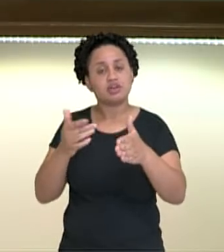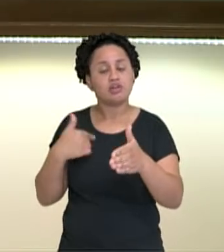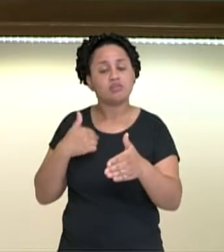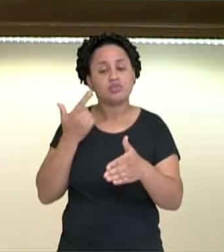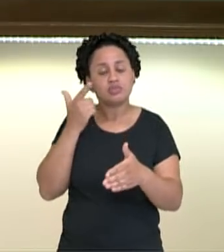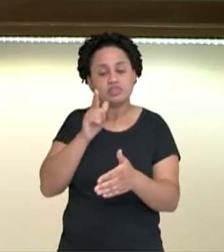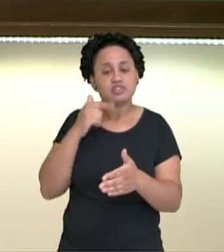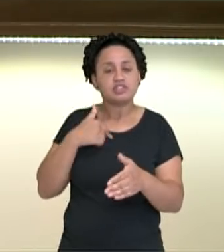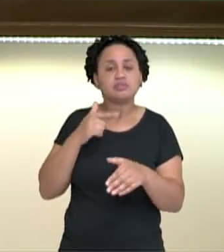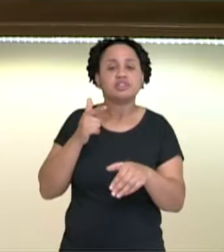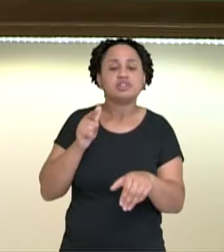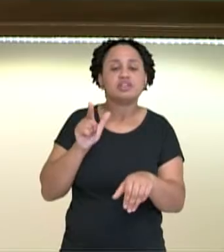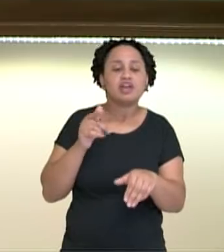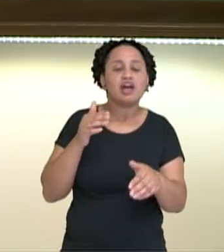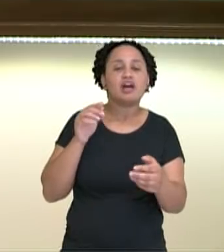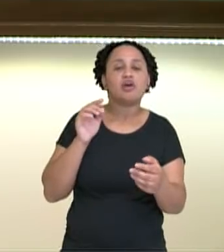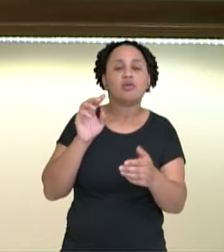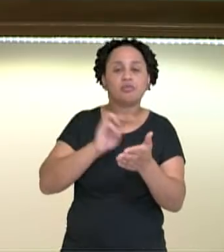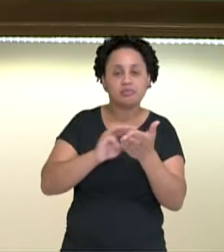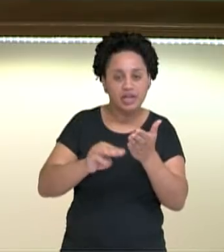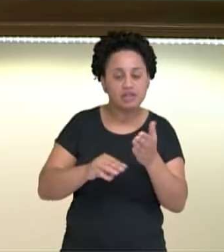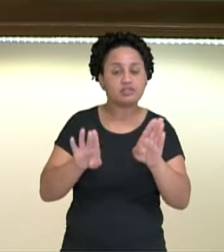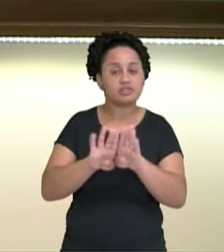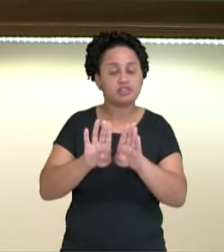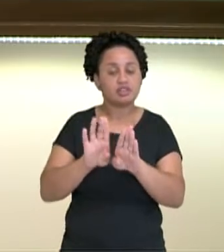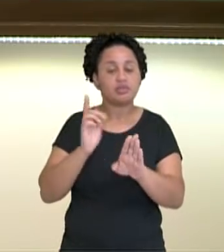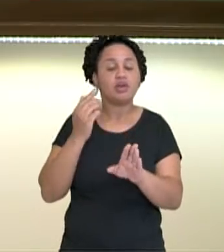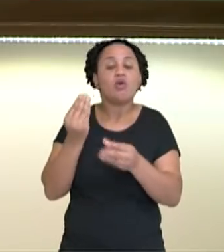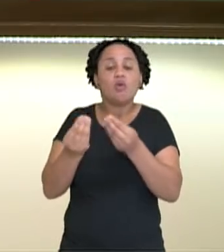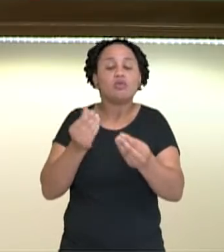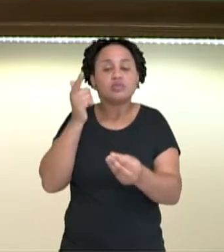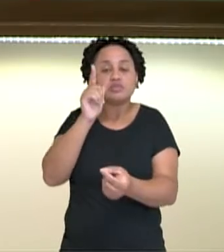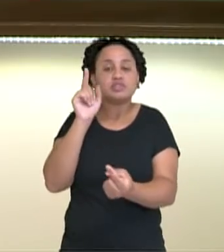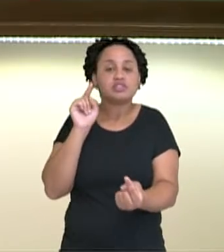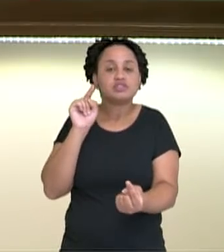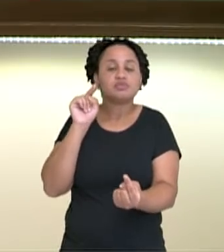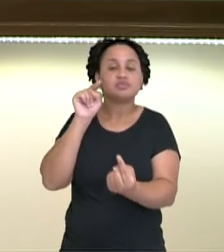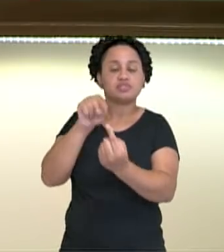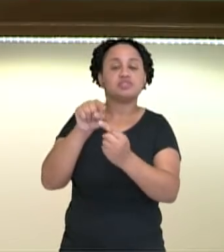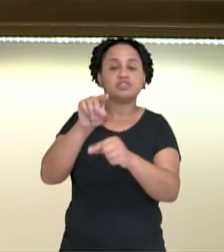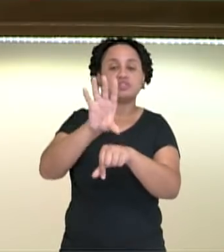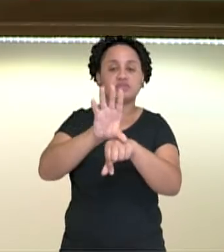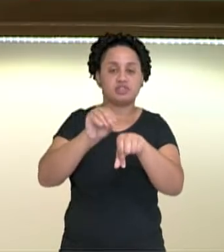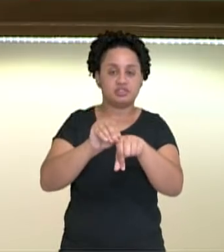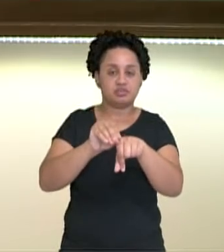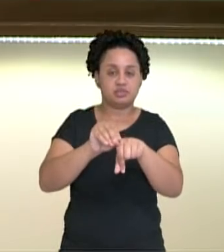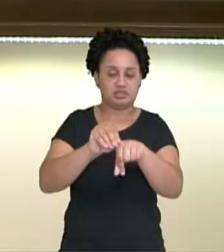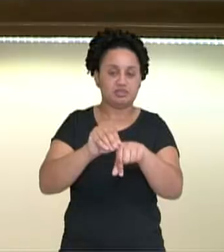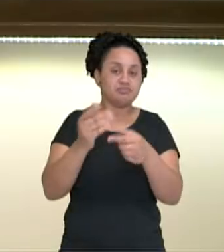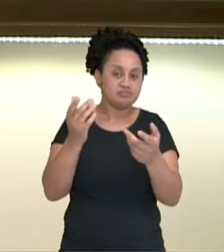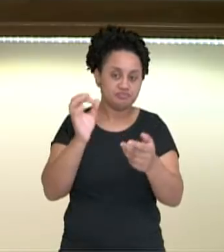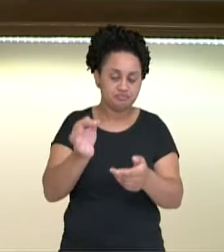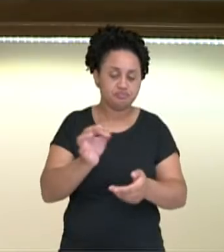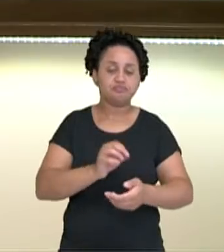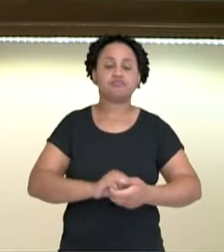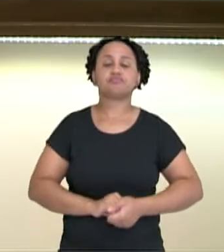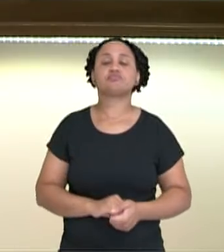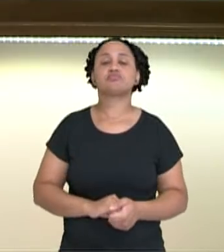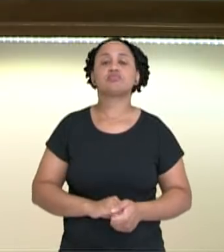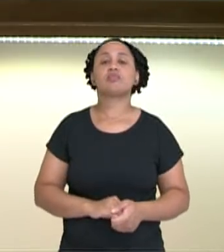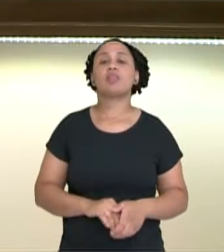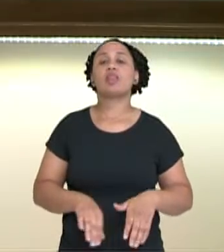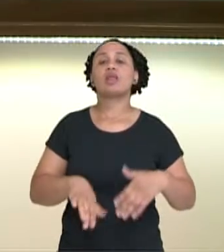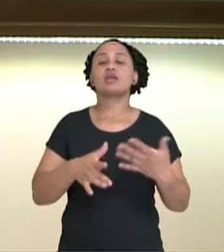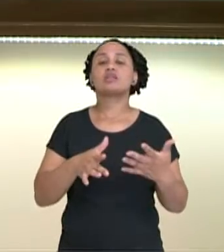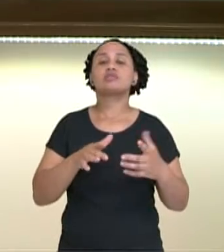esse conhecimento, a esse objetivo? Que é, no caso de vocês, que eu fiz essa analogia, é mudar de ambiente. Na